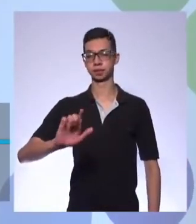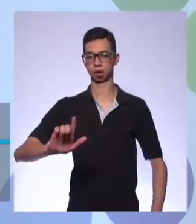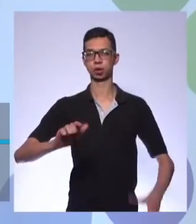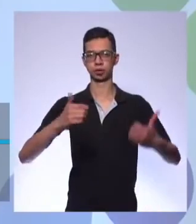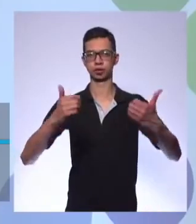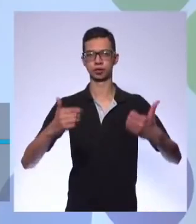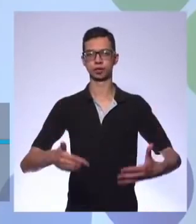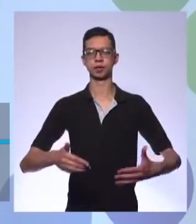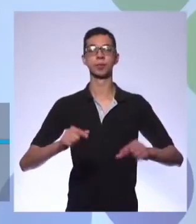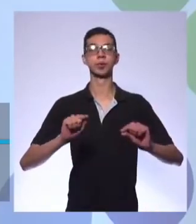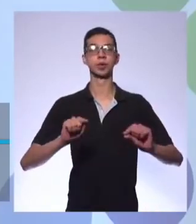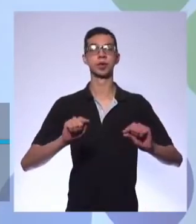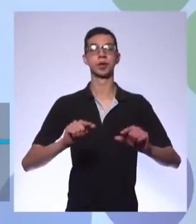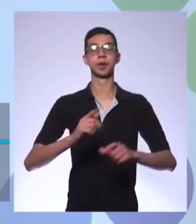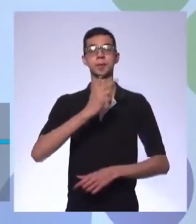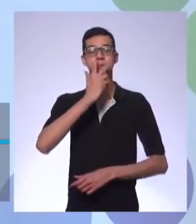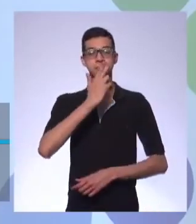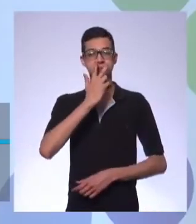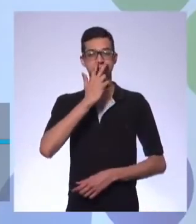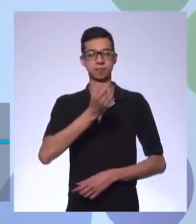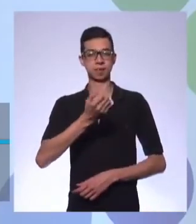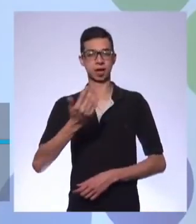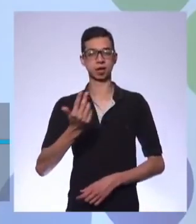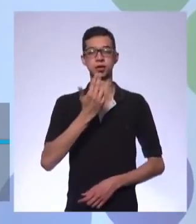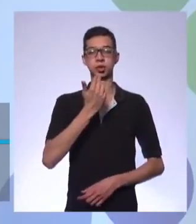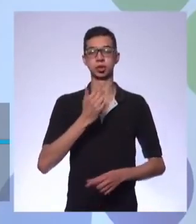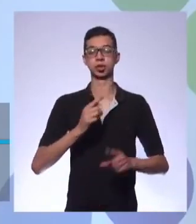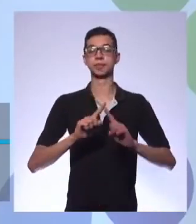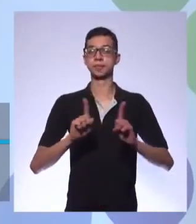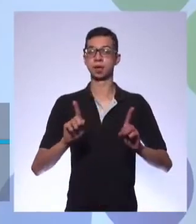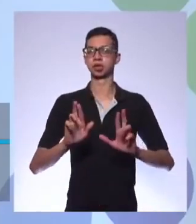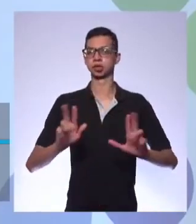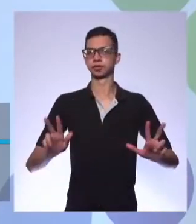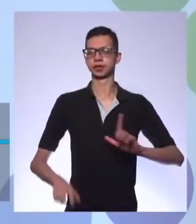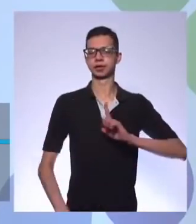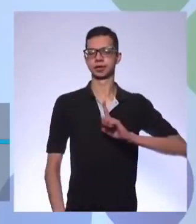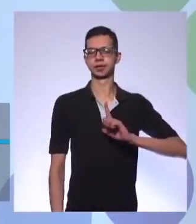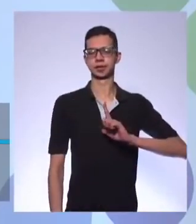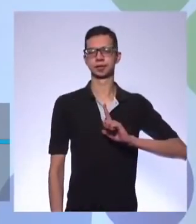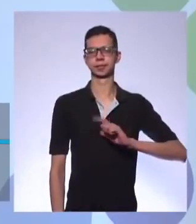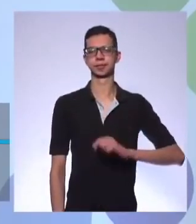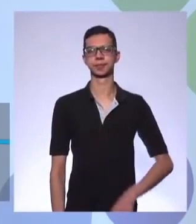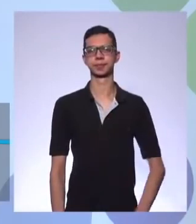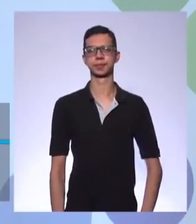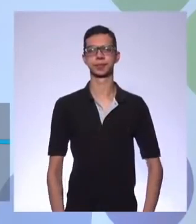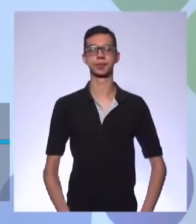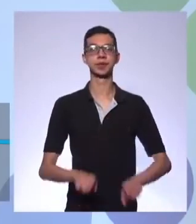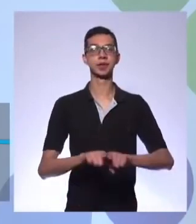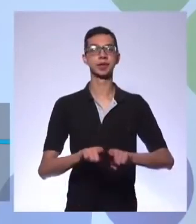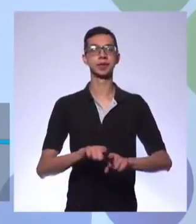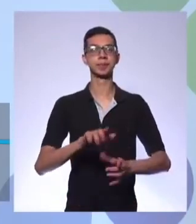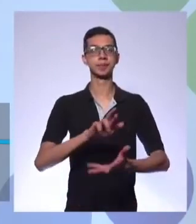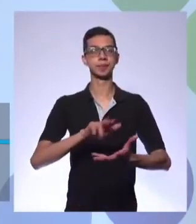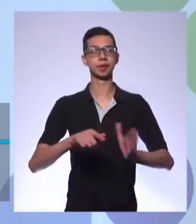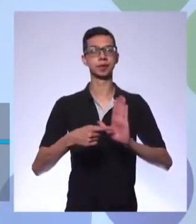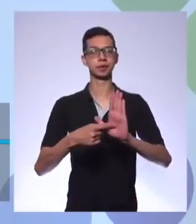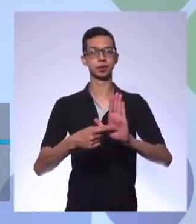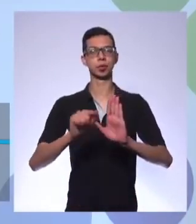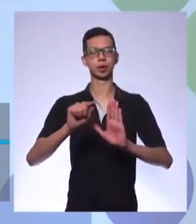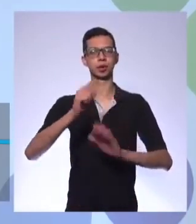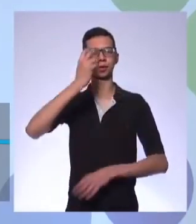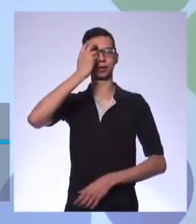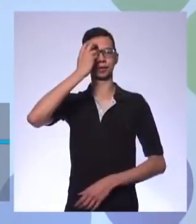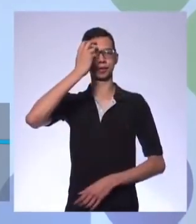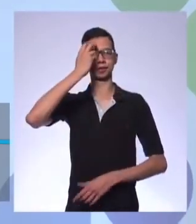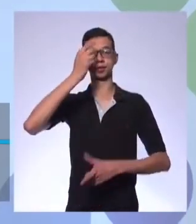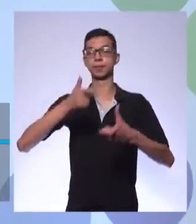de nutrientes, Perfeito. ou igual, mas há uma Maravilhoso. diferença e tal. E aí as demonstrações de inteligência